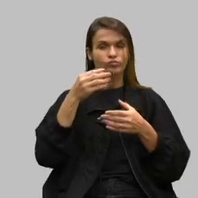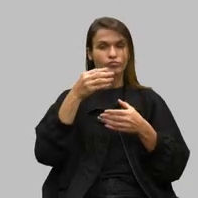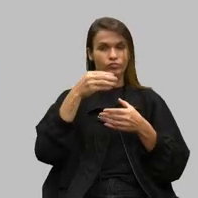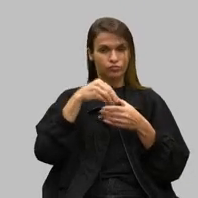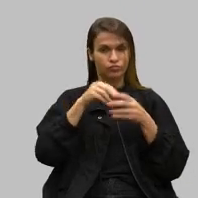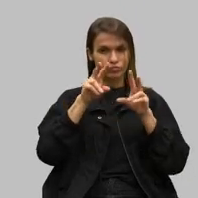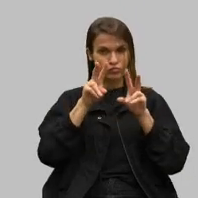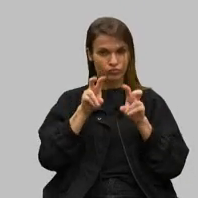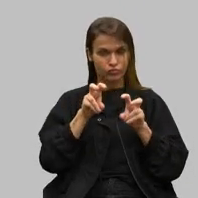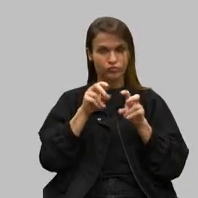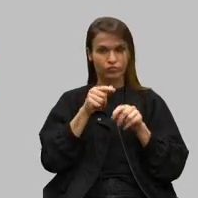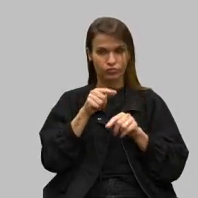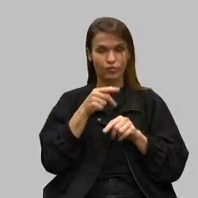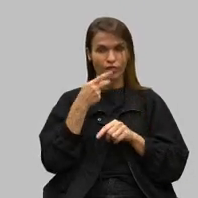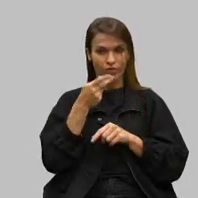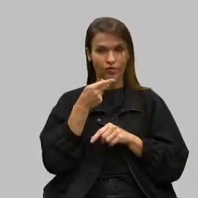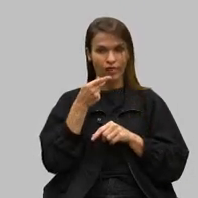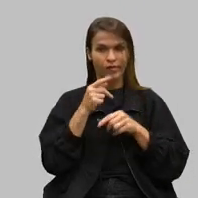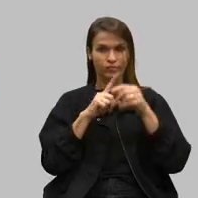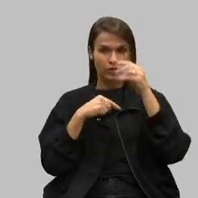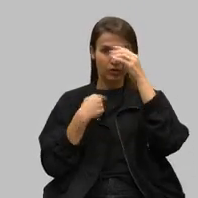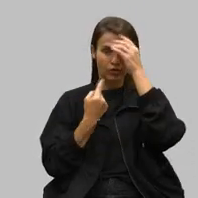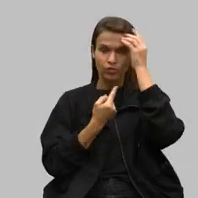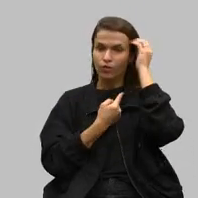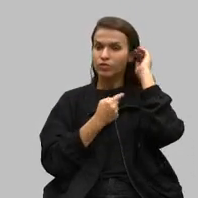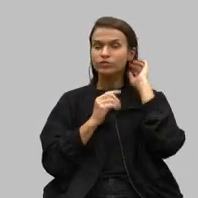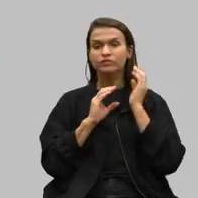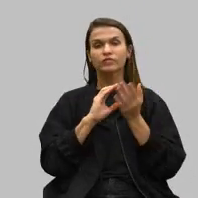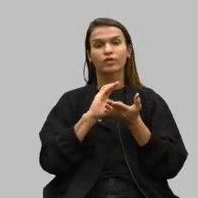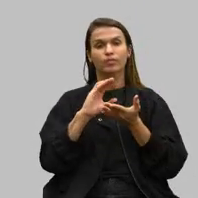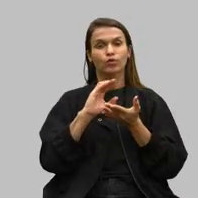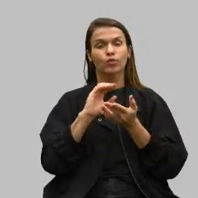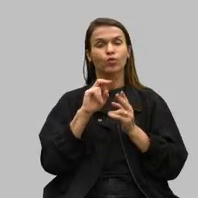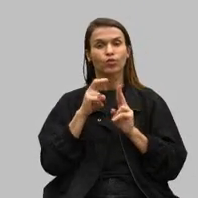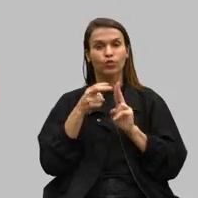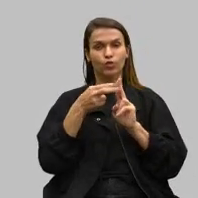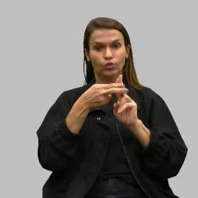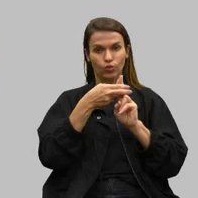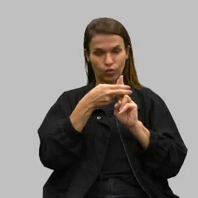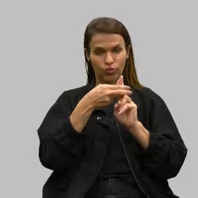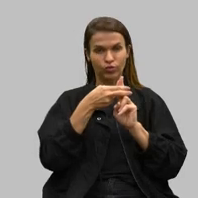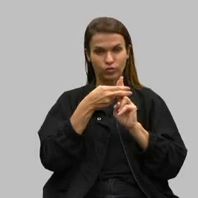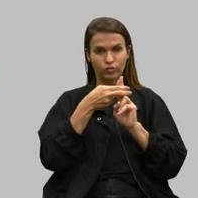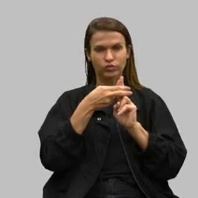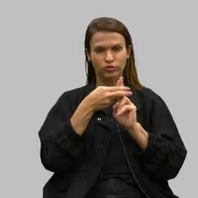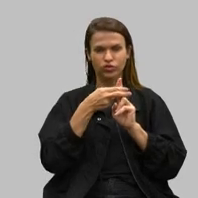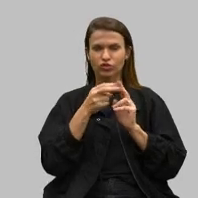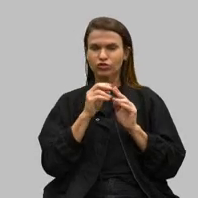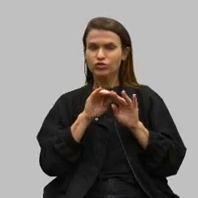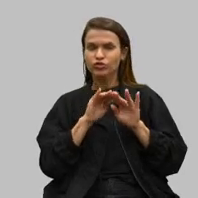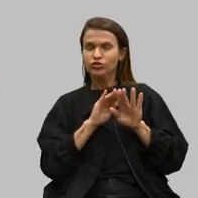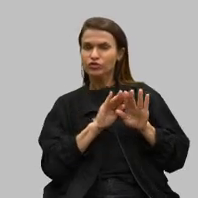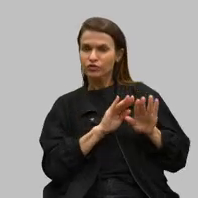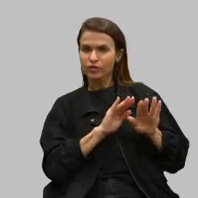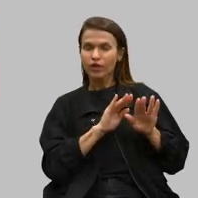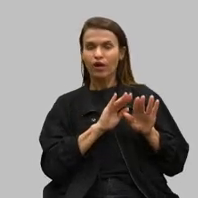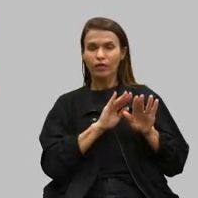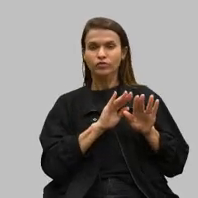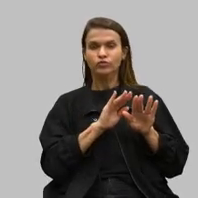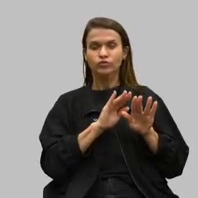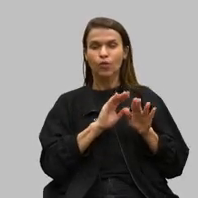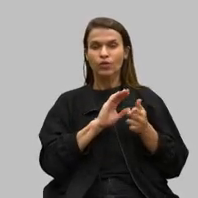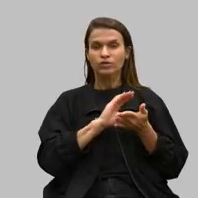isso que você fala, porque para nós que financiamos o SUS, tirando o orçamento municipal, que é vinculado ao município,